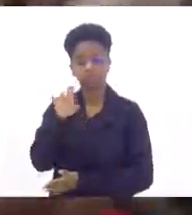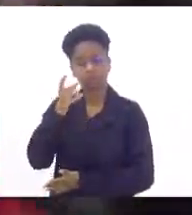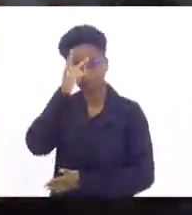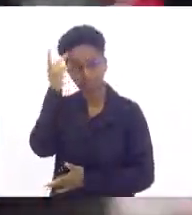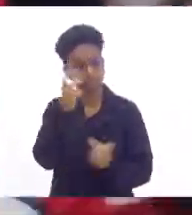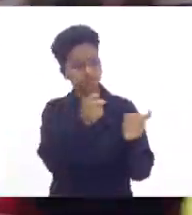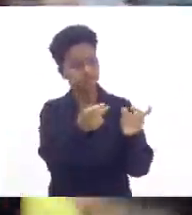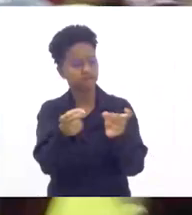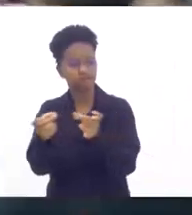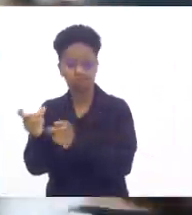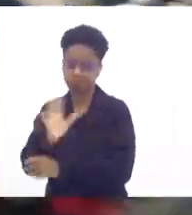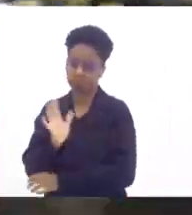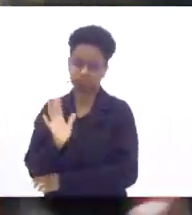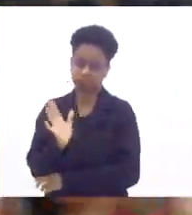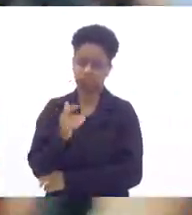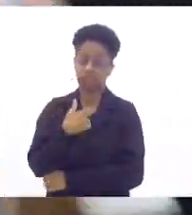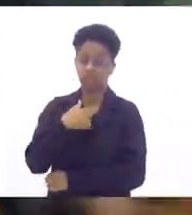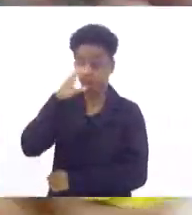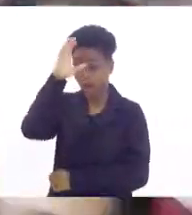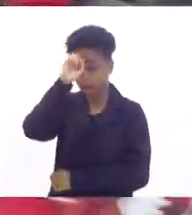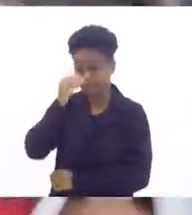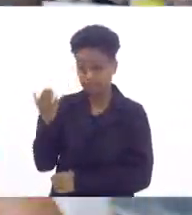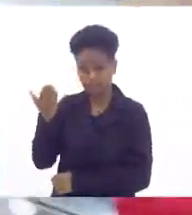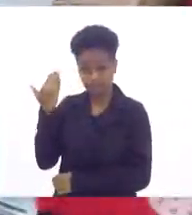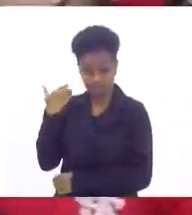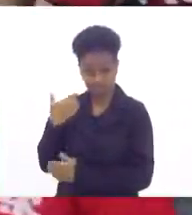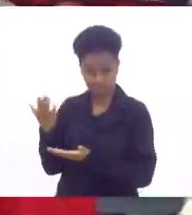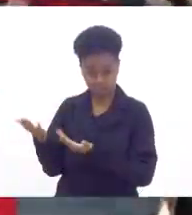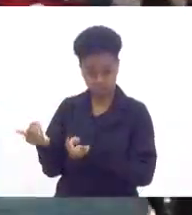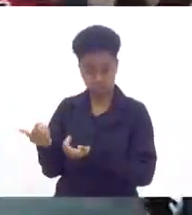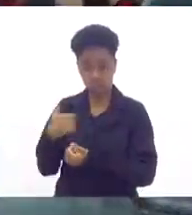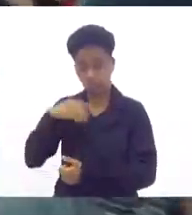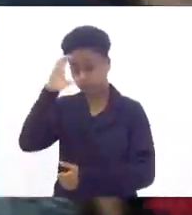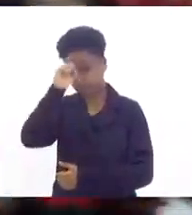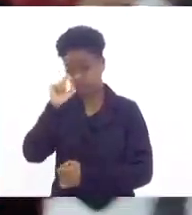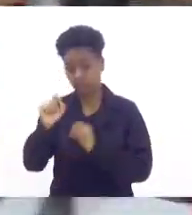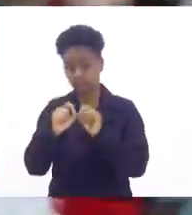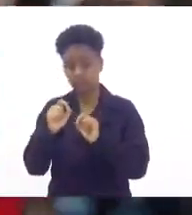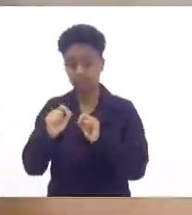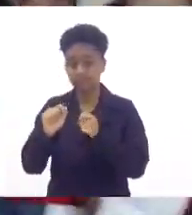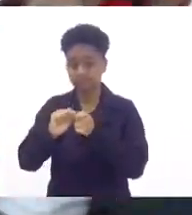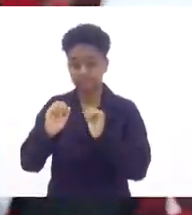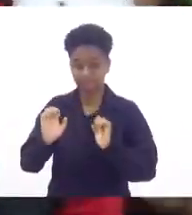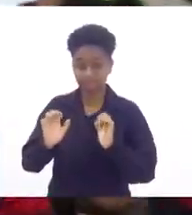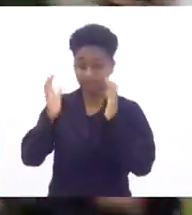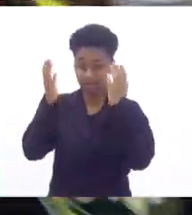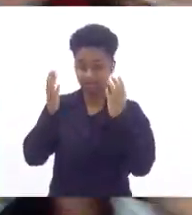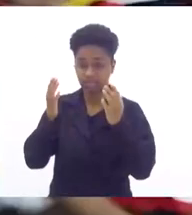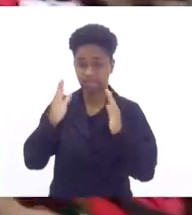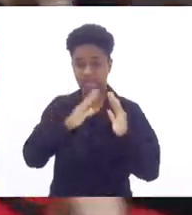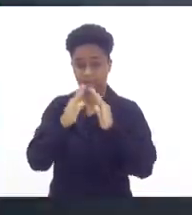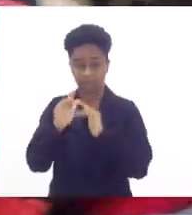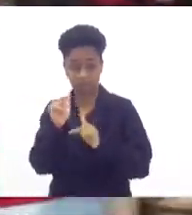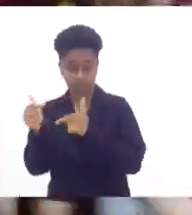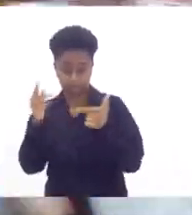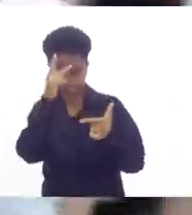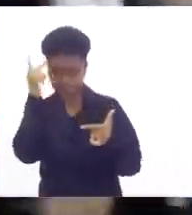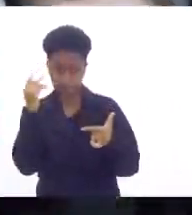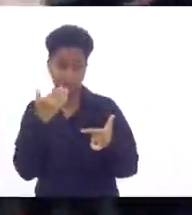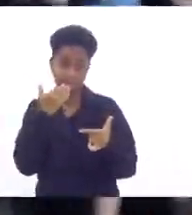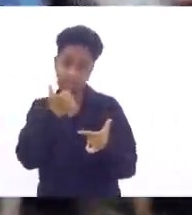eu aprendi quando era mais novo um pouco que fazer festa na casa dos outros é a melhor opção porque